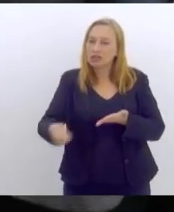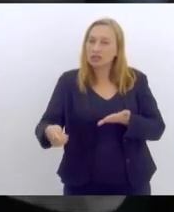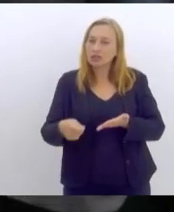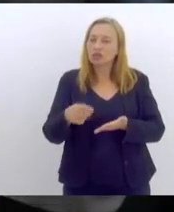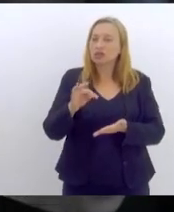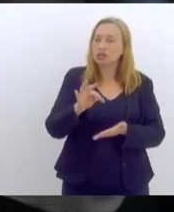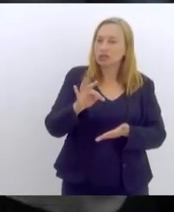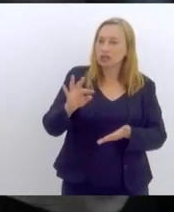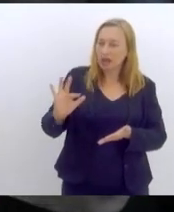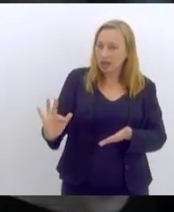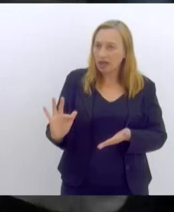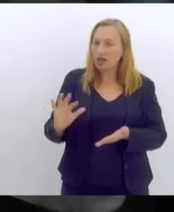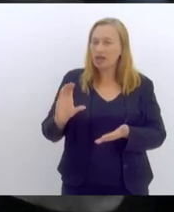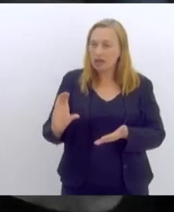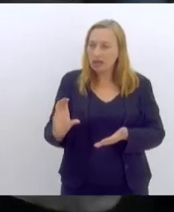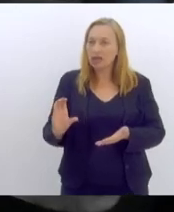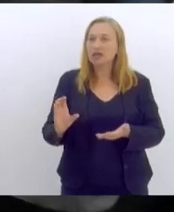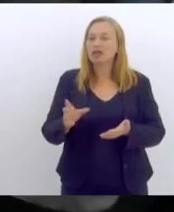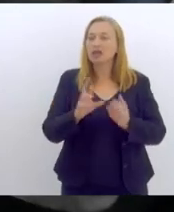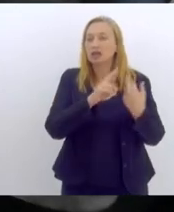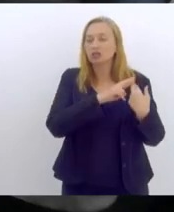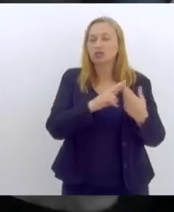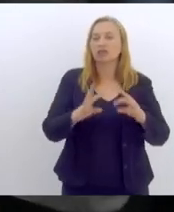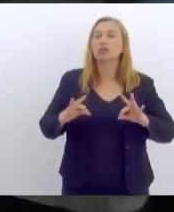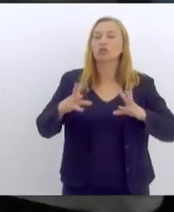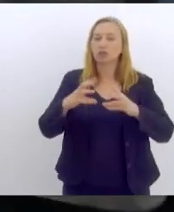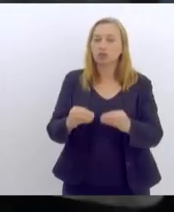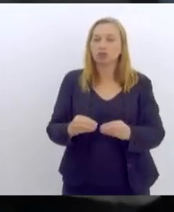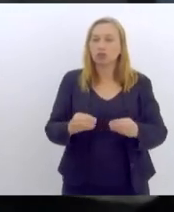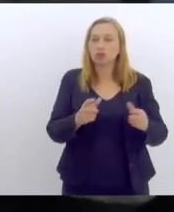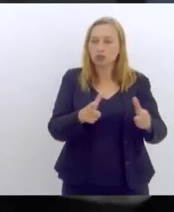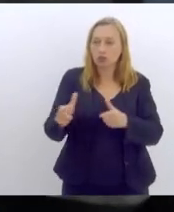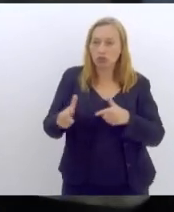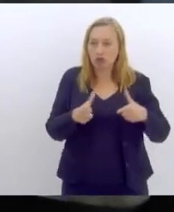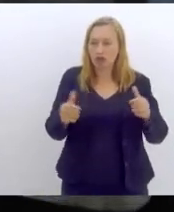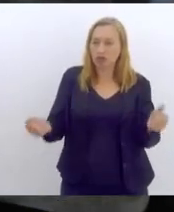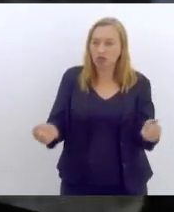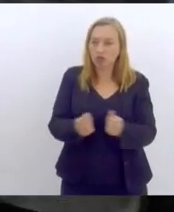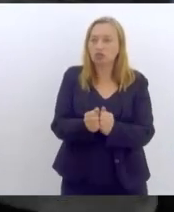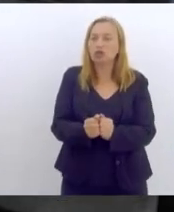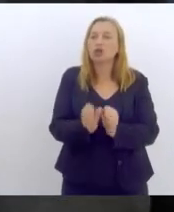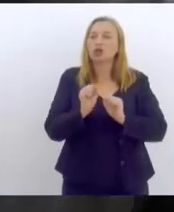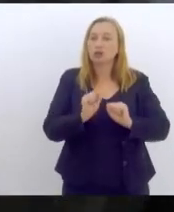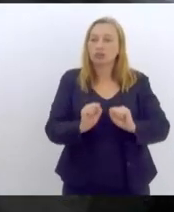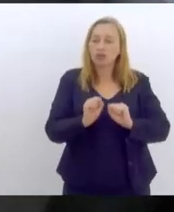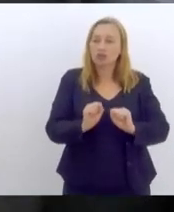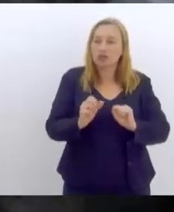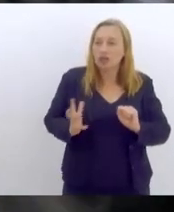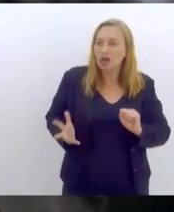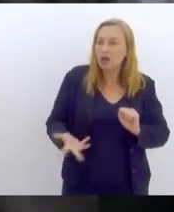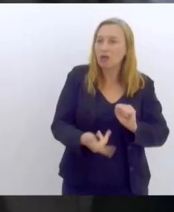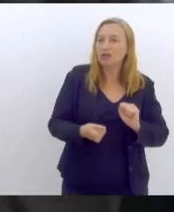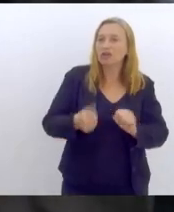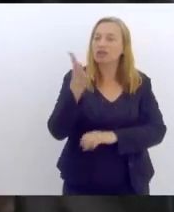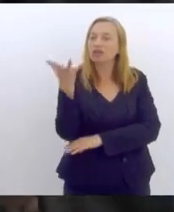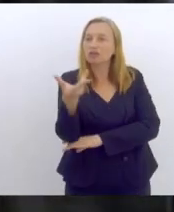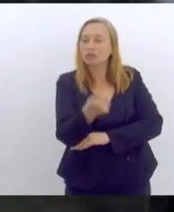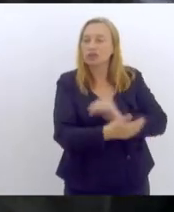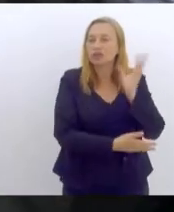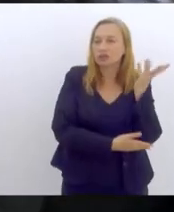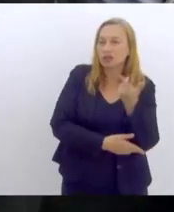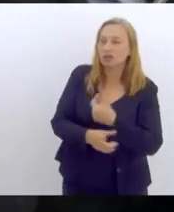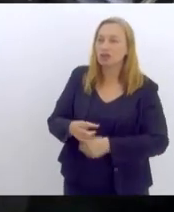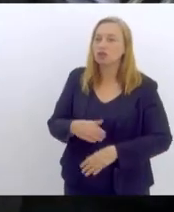de um termo de responsabilidade com todas as esferas envolvidas, para que a gente possa trazer a eficiência ambiental que